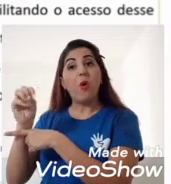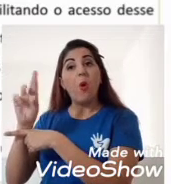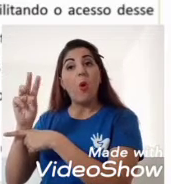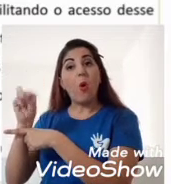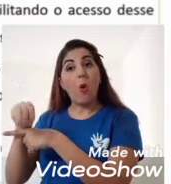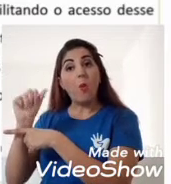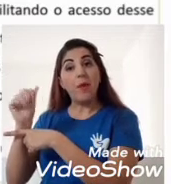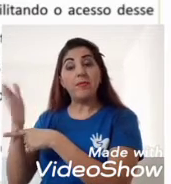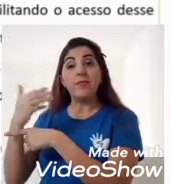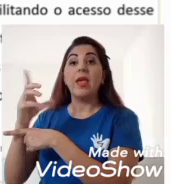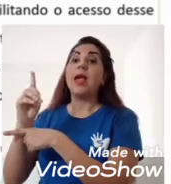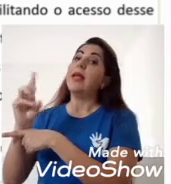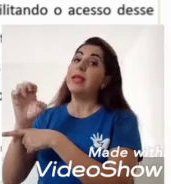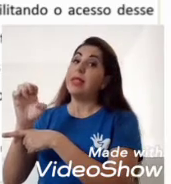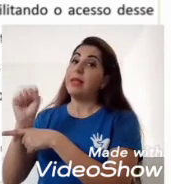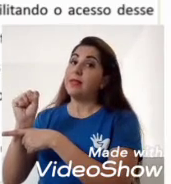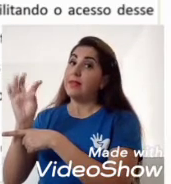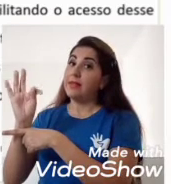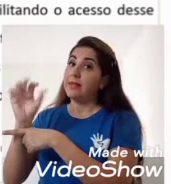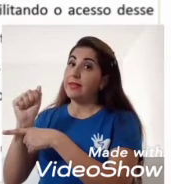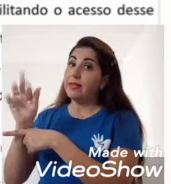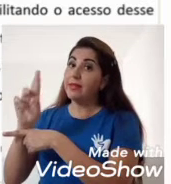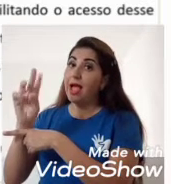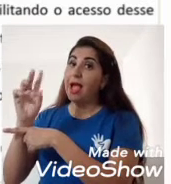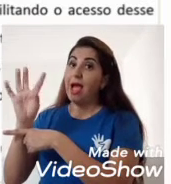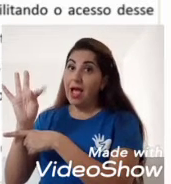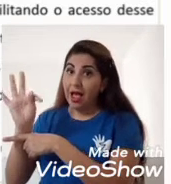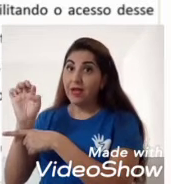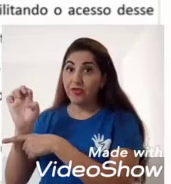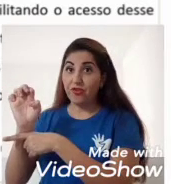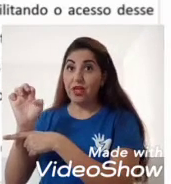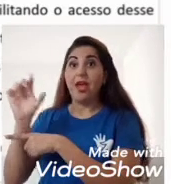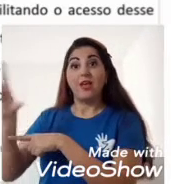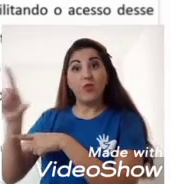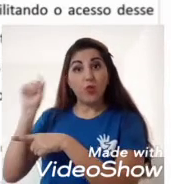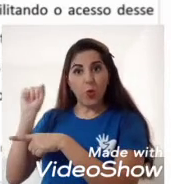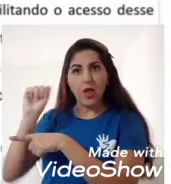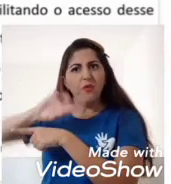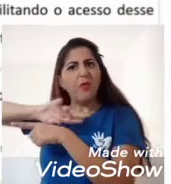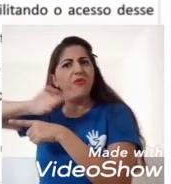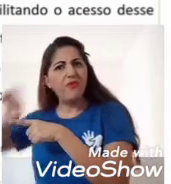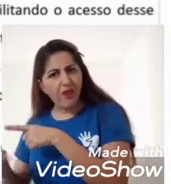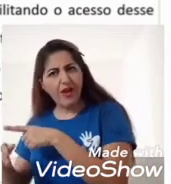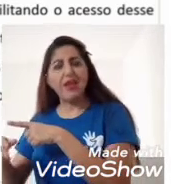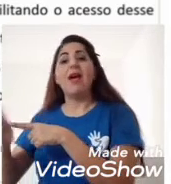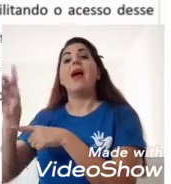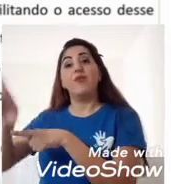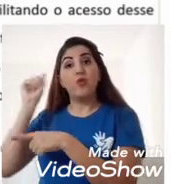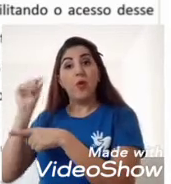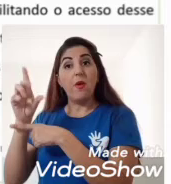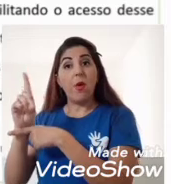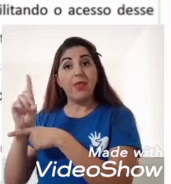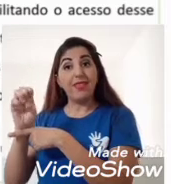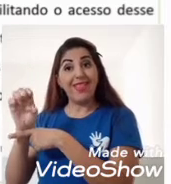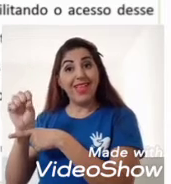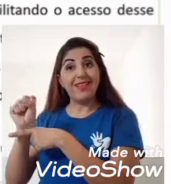são, né, várias opções. E ela optou pelo destarte, que é uma conjunção não muito usada, mas que